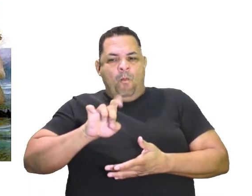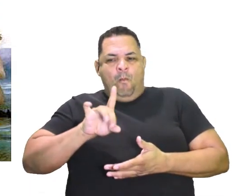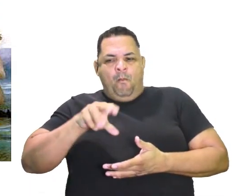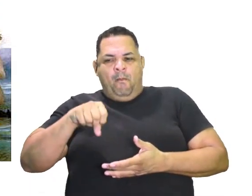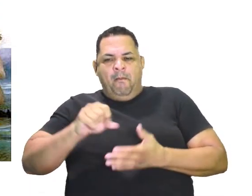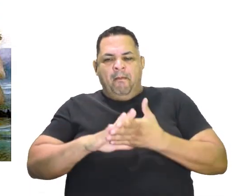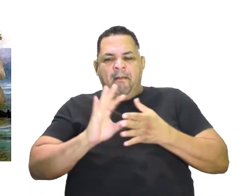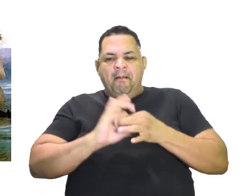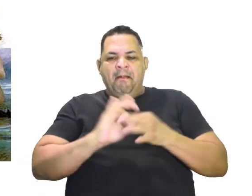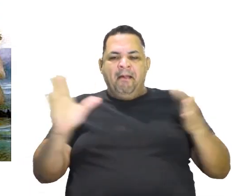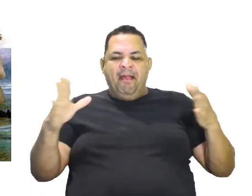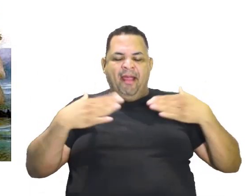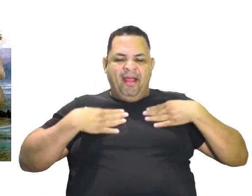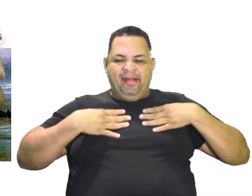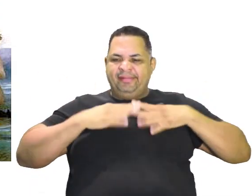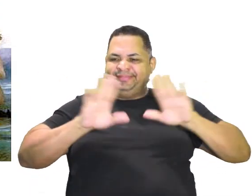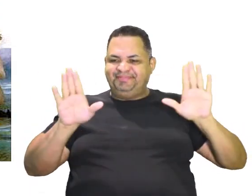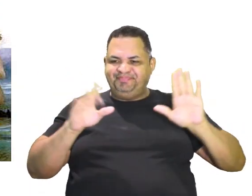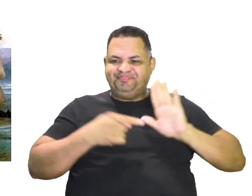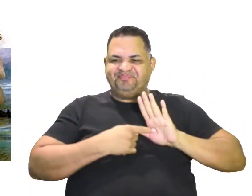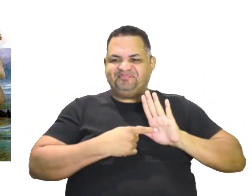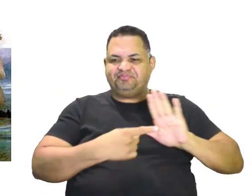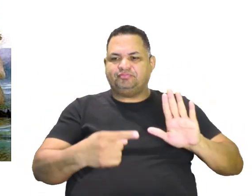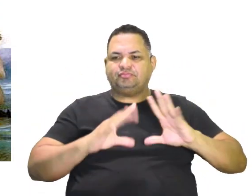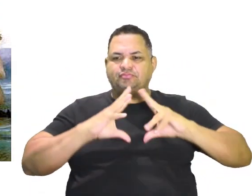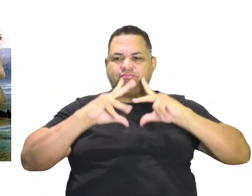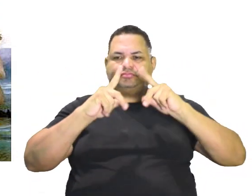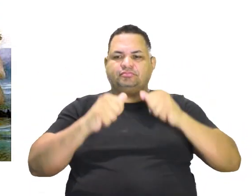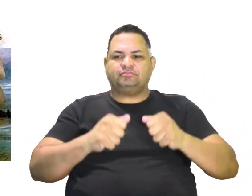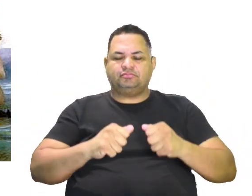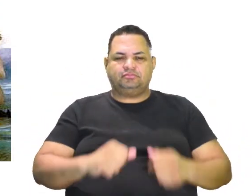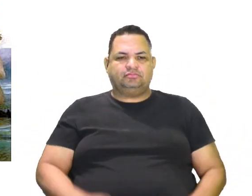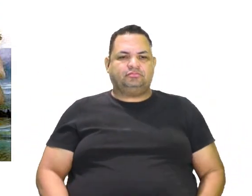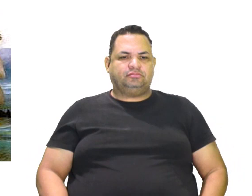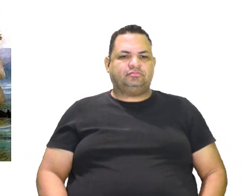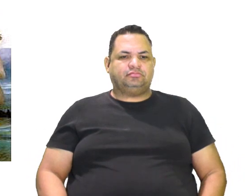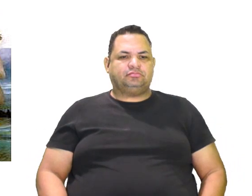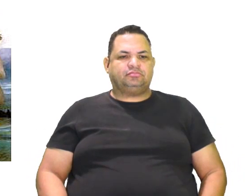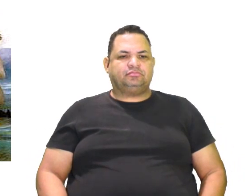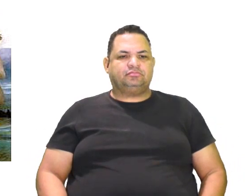disso, deixou assim tudo, as claras, tudo